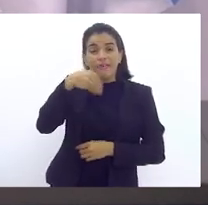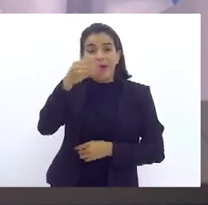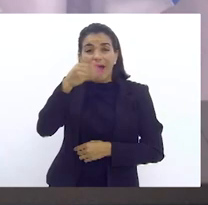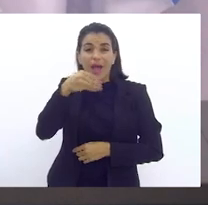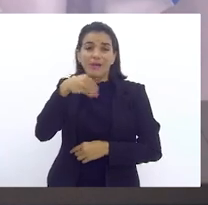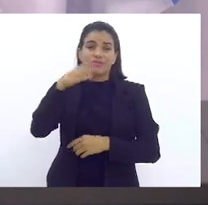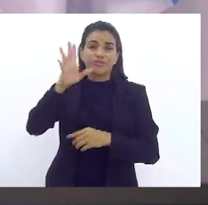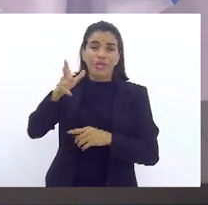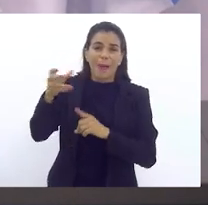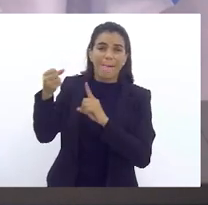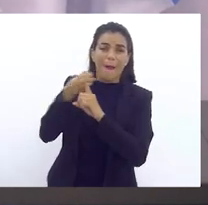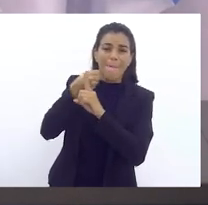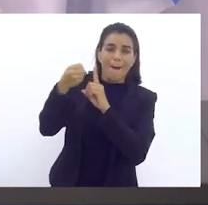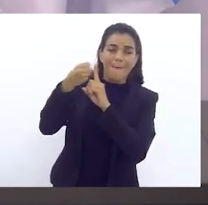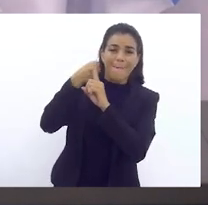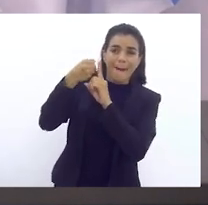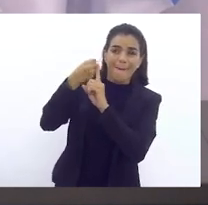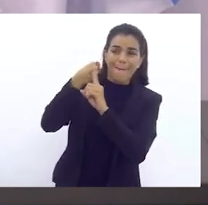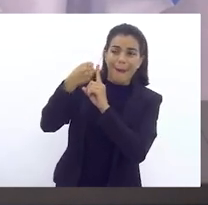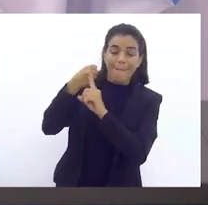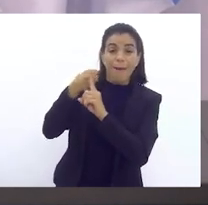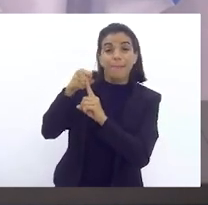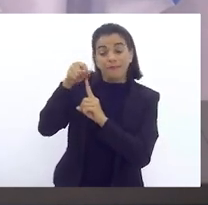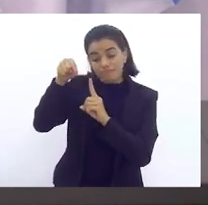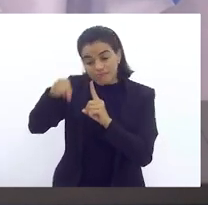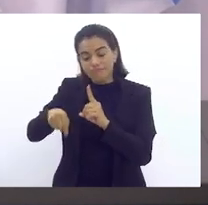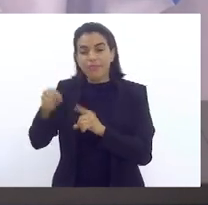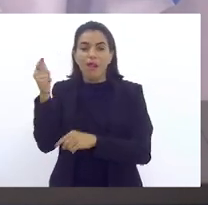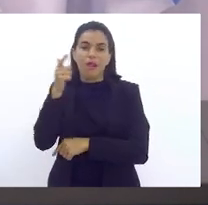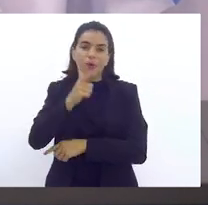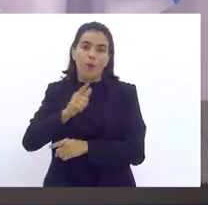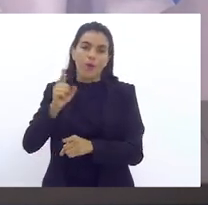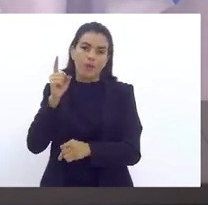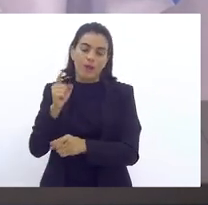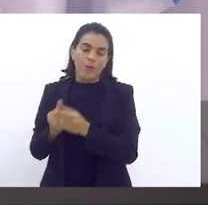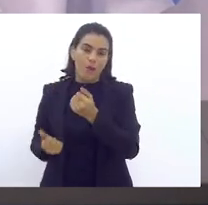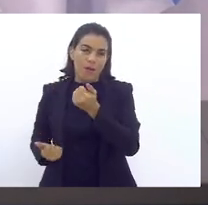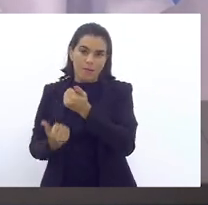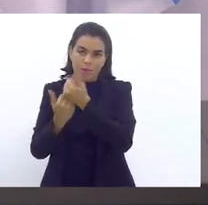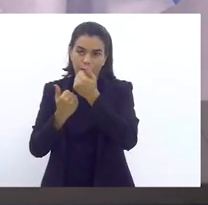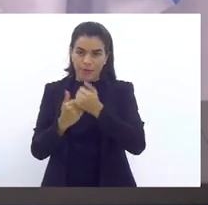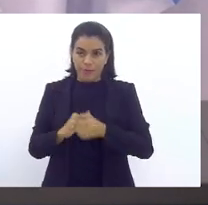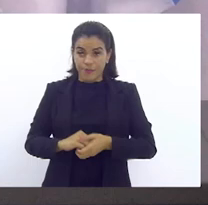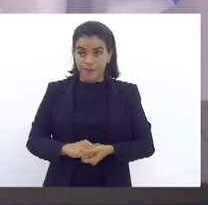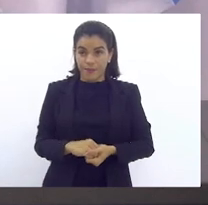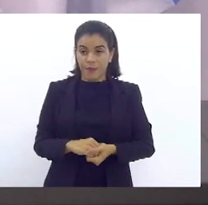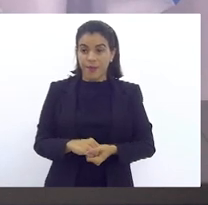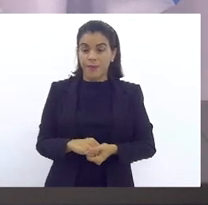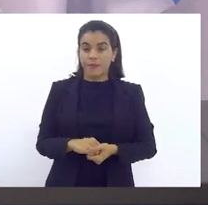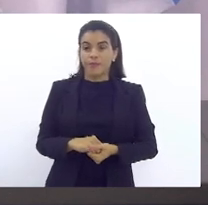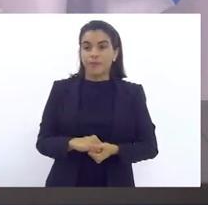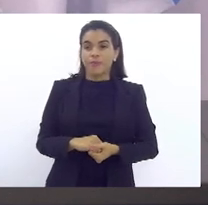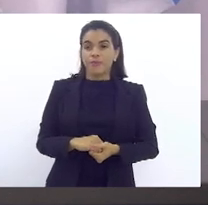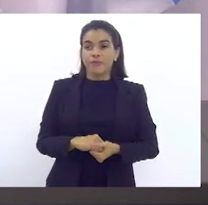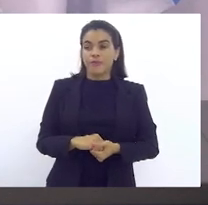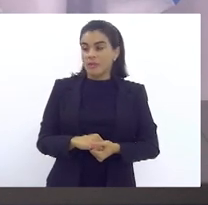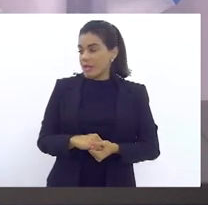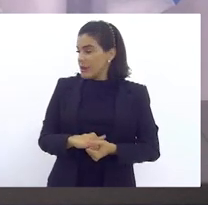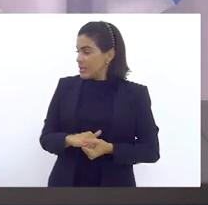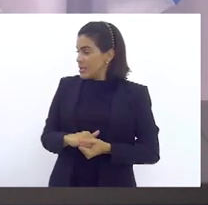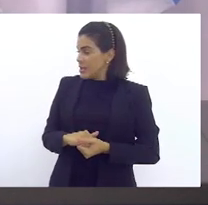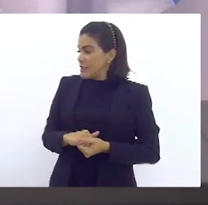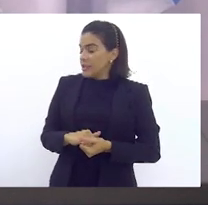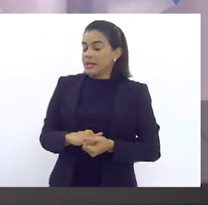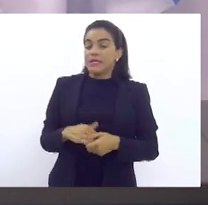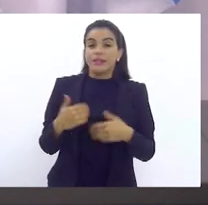violentada mas ela encontra aqui o apoio também na Assembleia Legislativa E aí eh